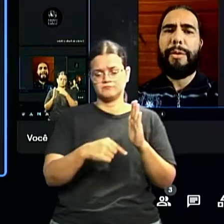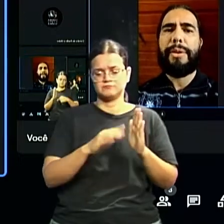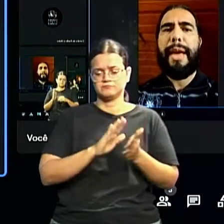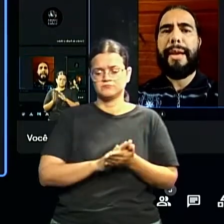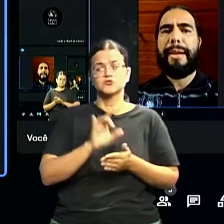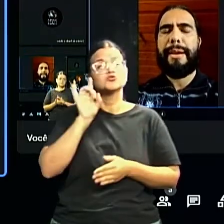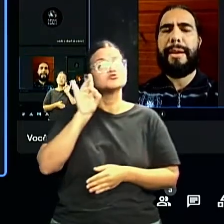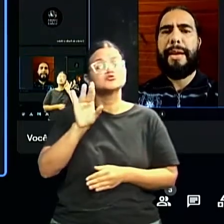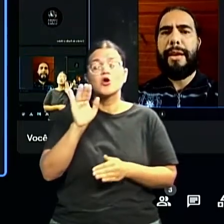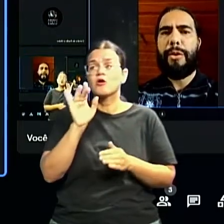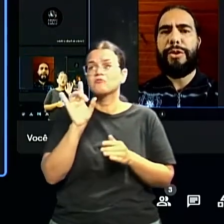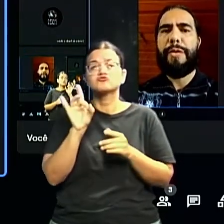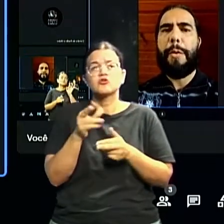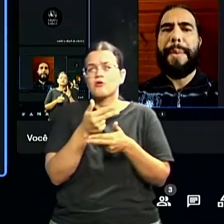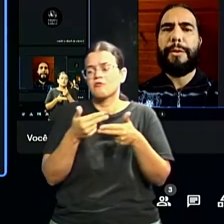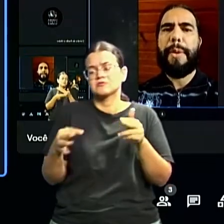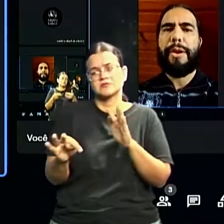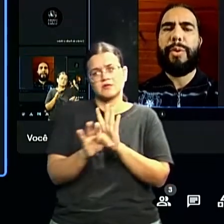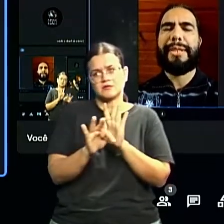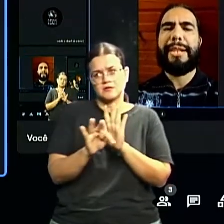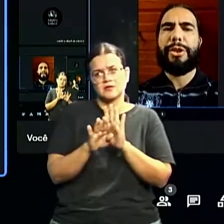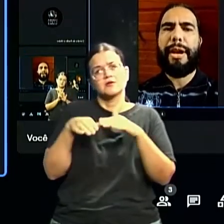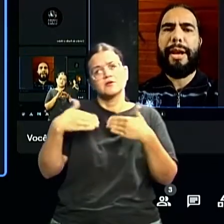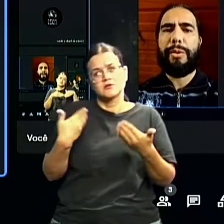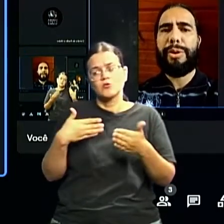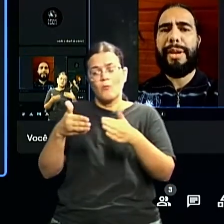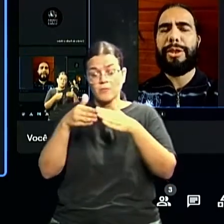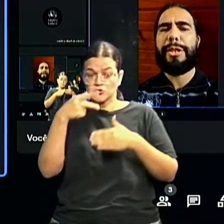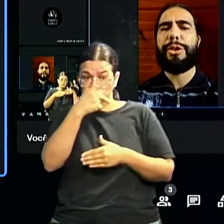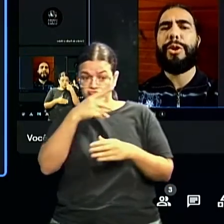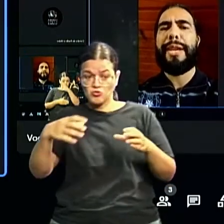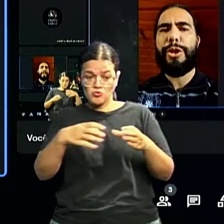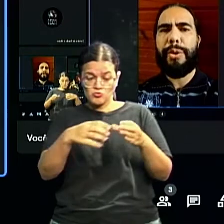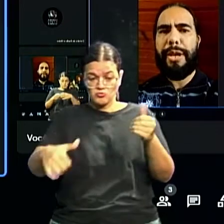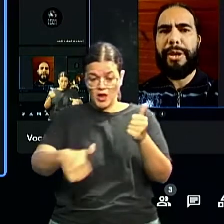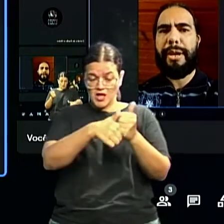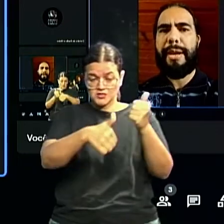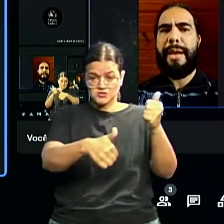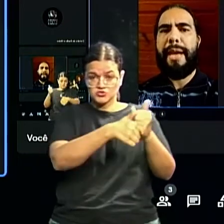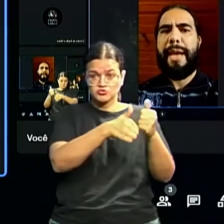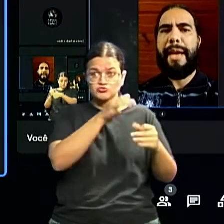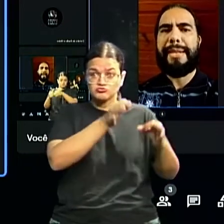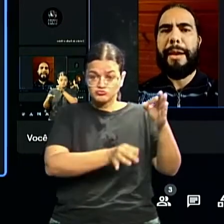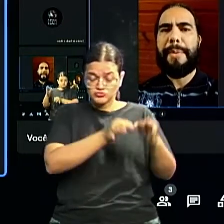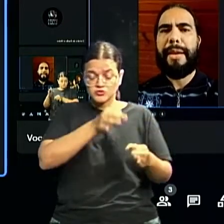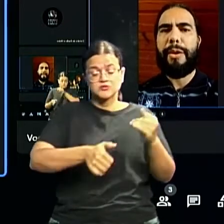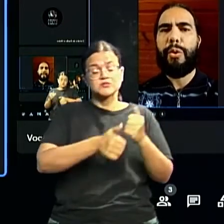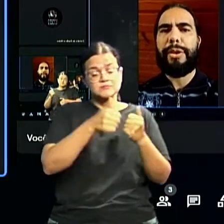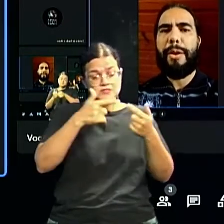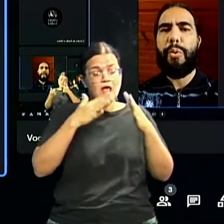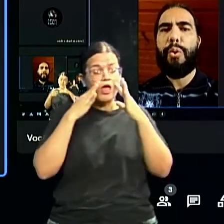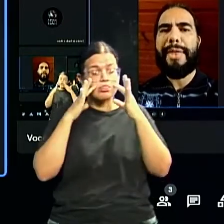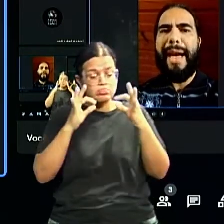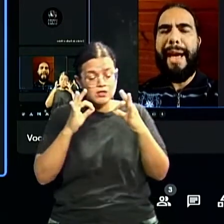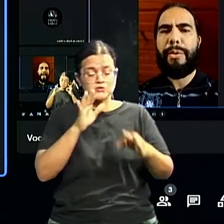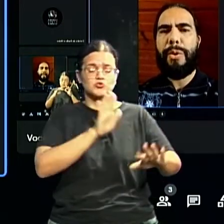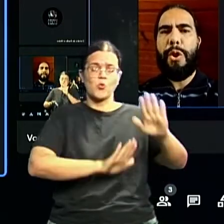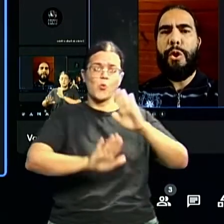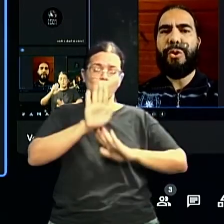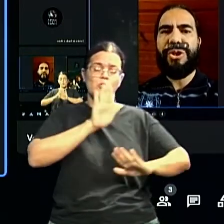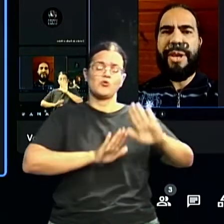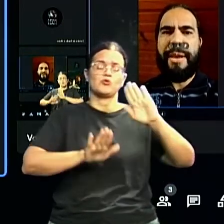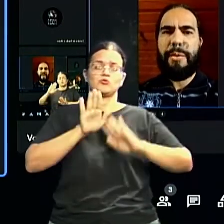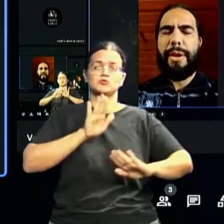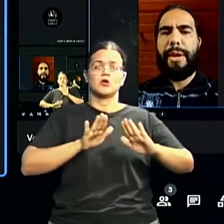cima? Uma questão técnica, inclusive eu peço para sua assessoria jurídica sempre ter o